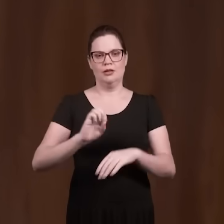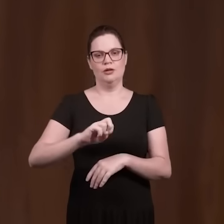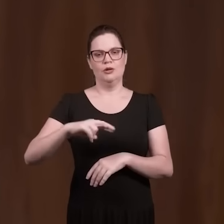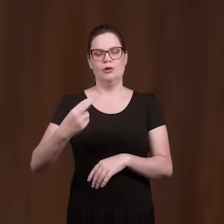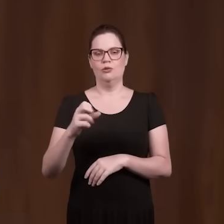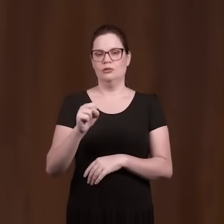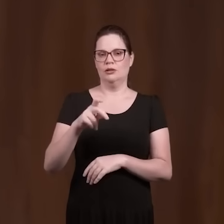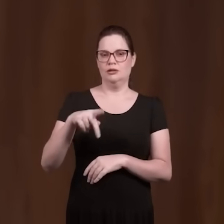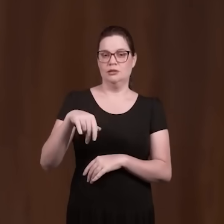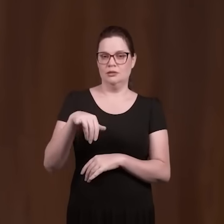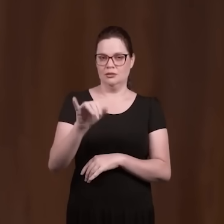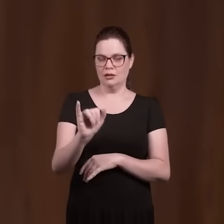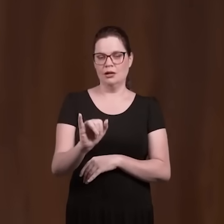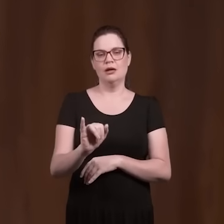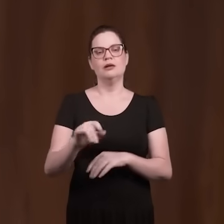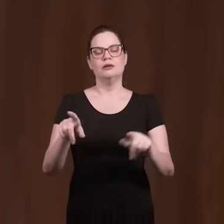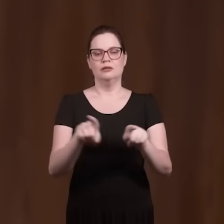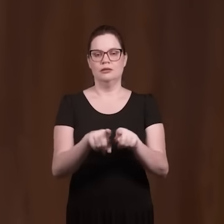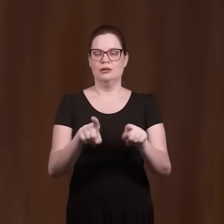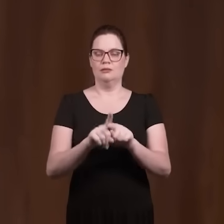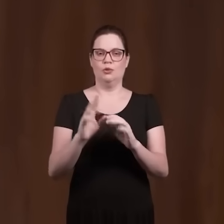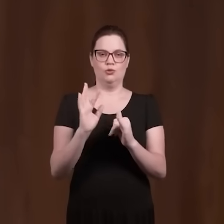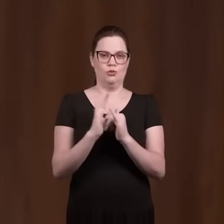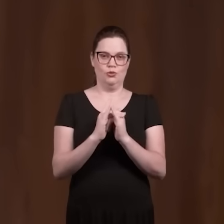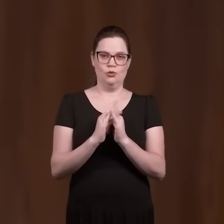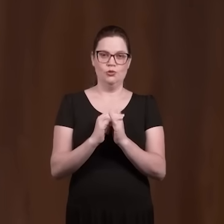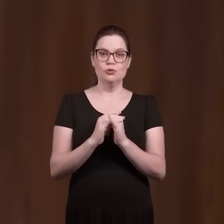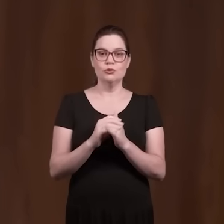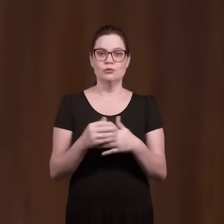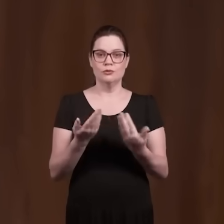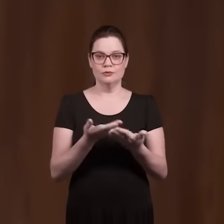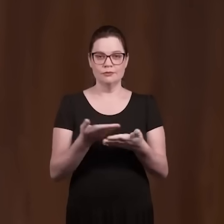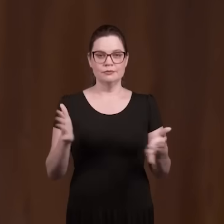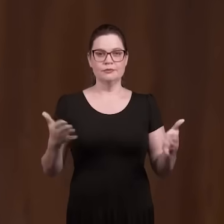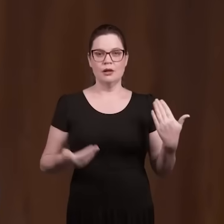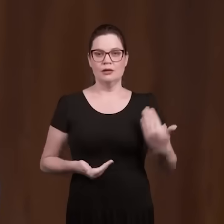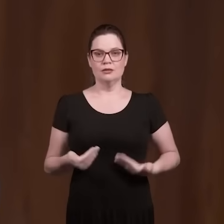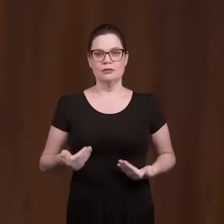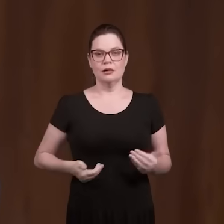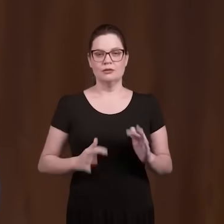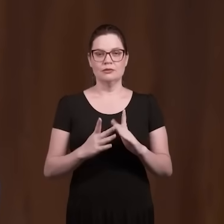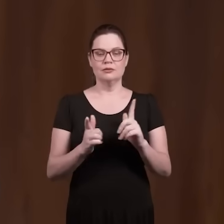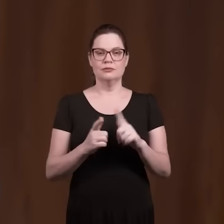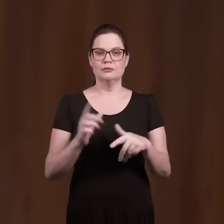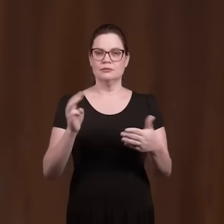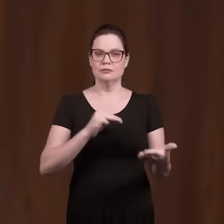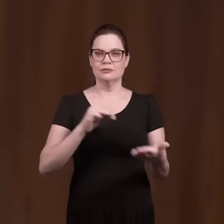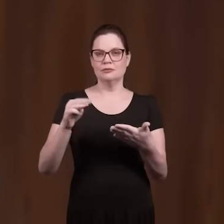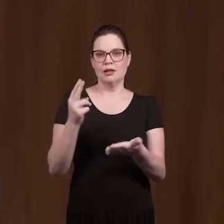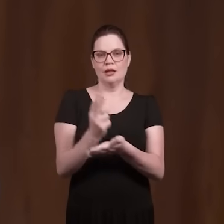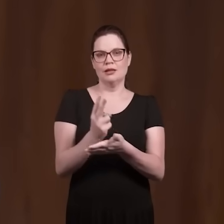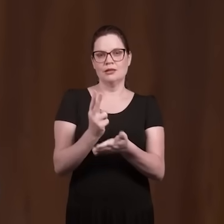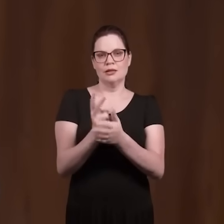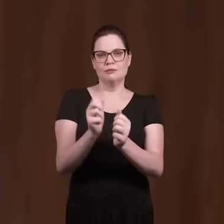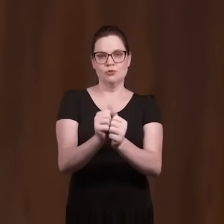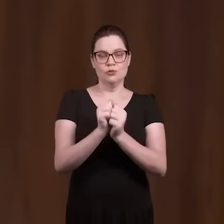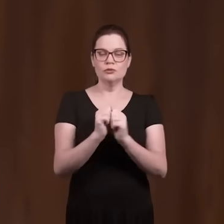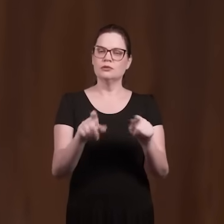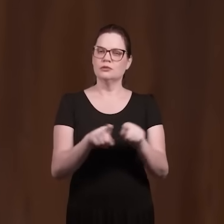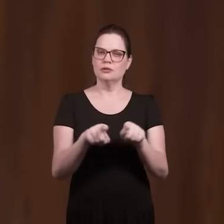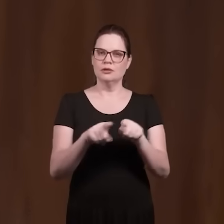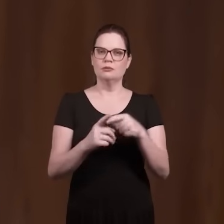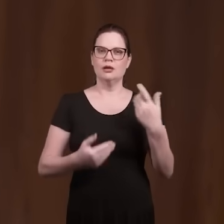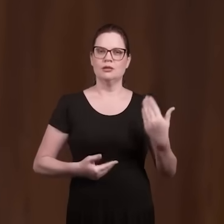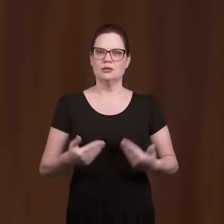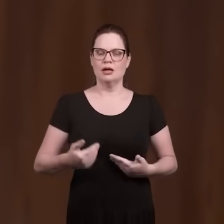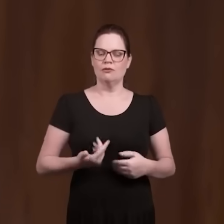Sky, ou mesmo pelas nossas plataformas no YouTube. Os nossos irmãos da Igreja Cristã Maranata, que sempre estão conosco, irmãos